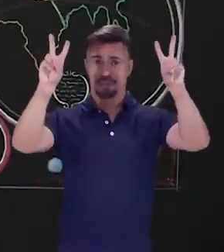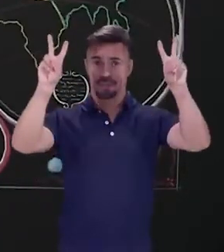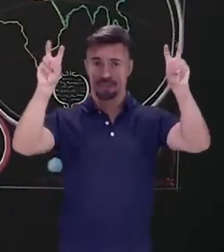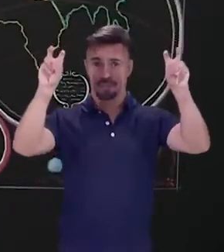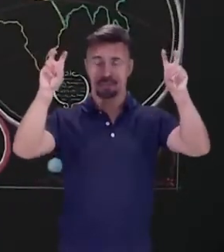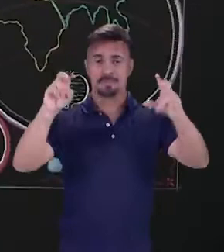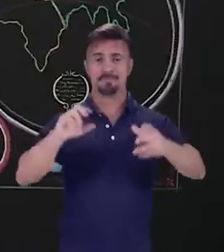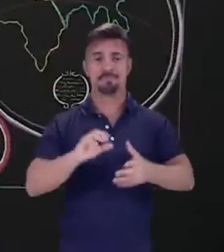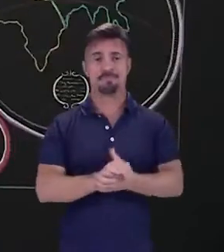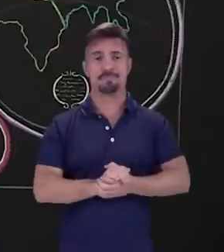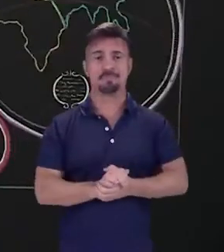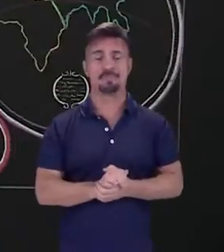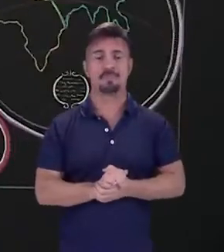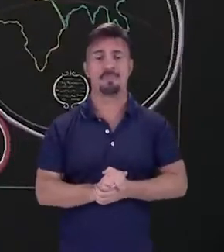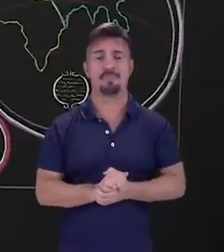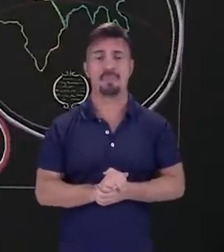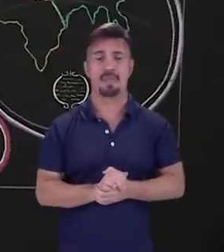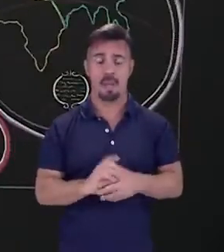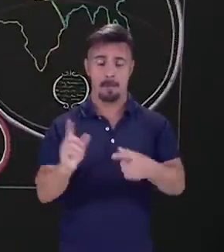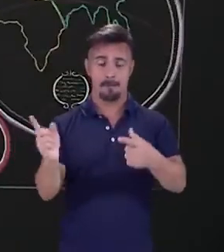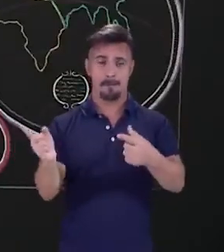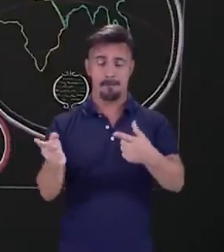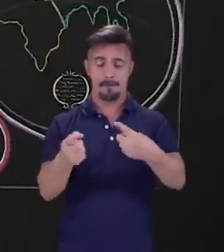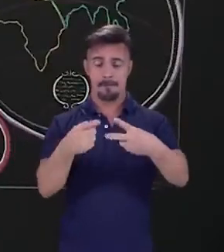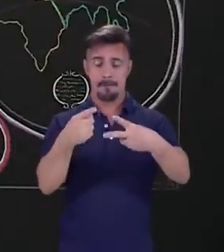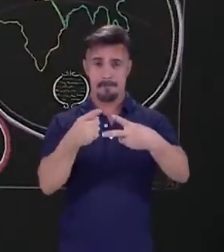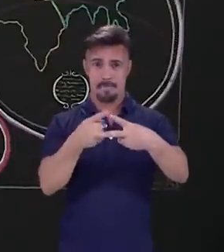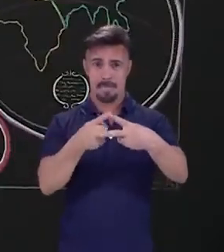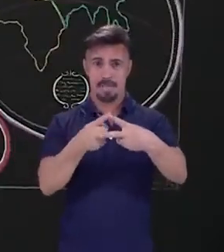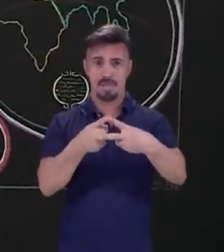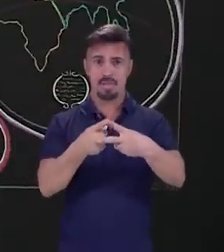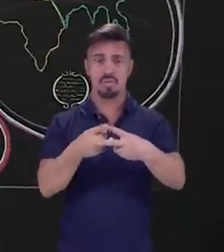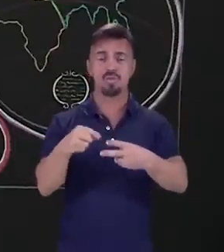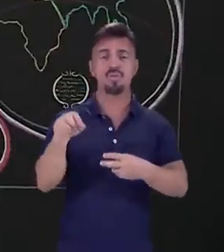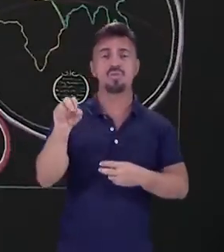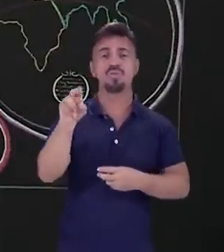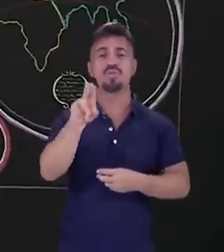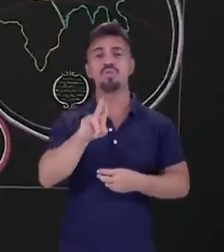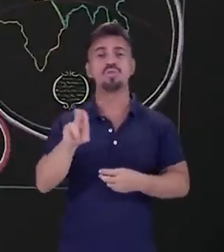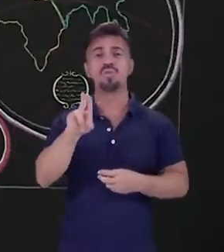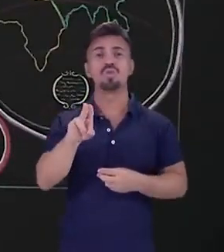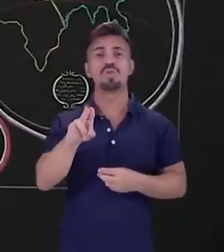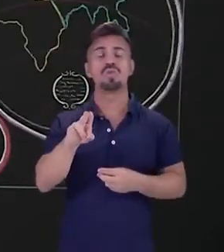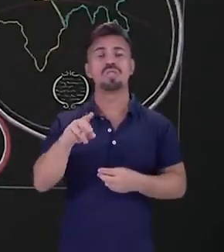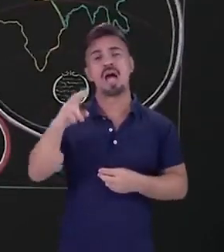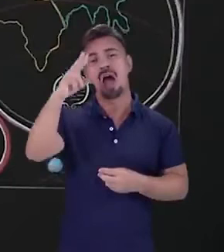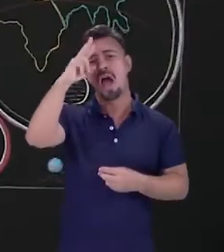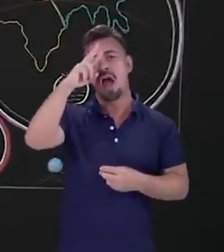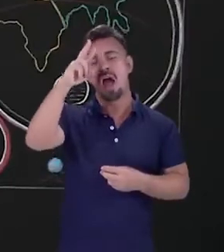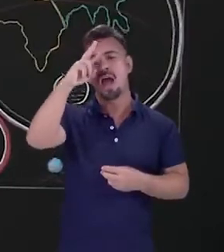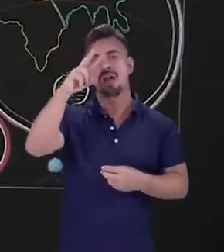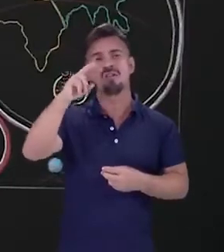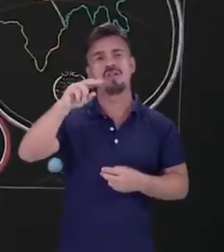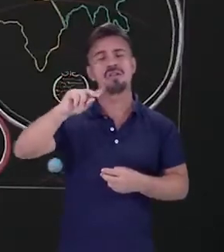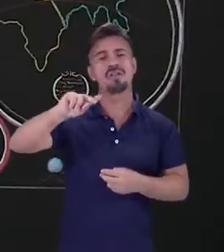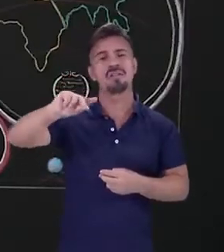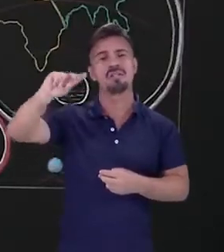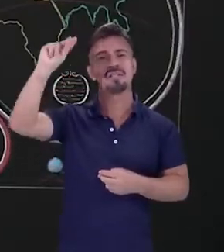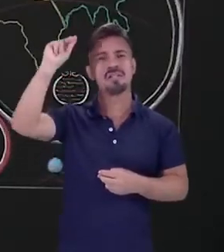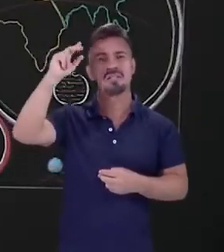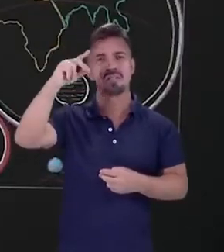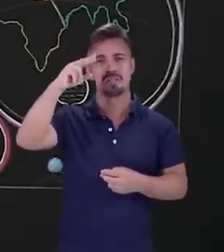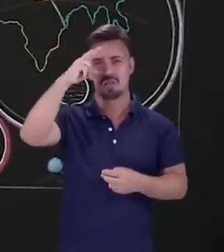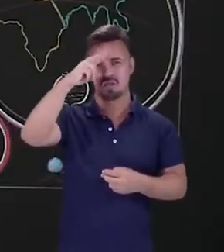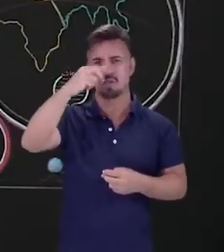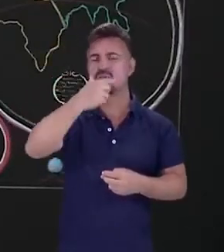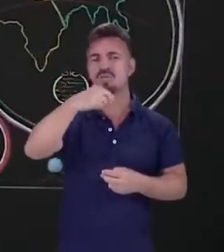a gente fechar esse debate. O primeiro deles vem do próprio uso aqui da fonte histórica. Lembrando sempre que o historiador